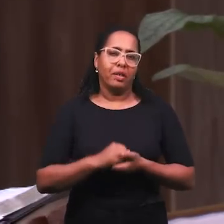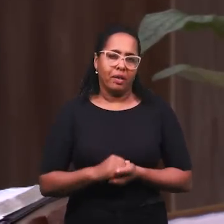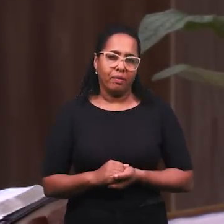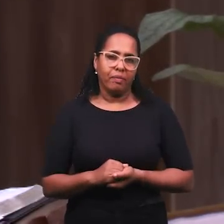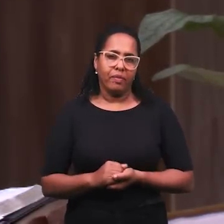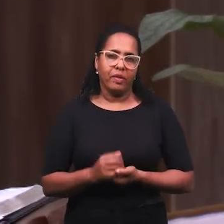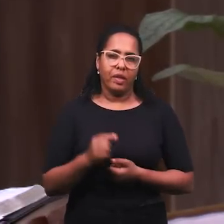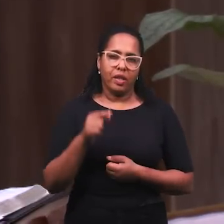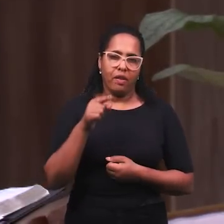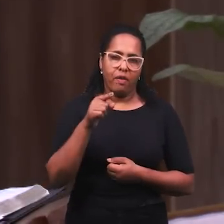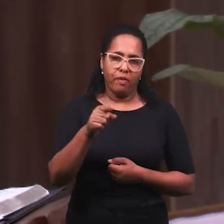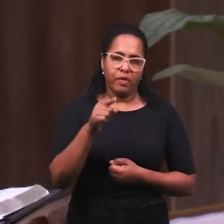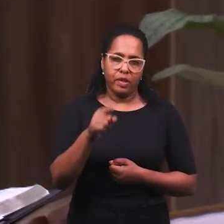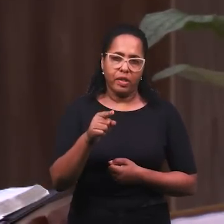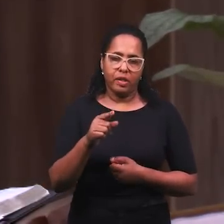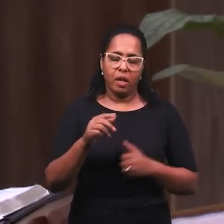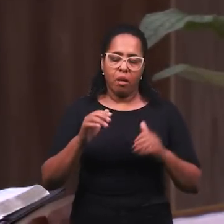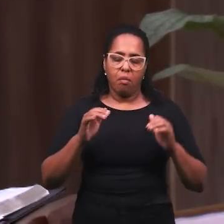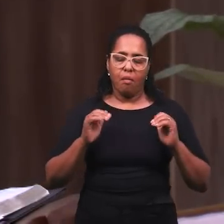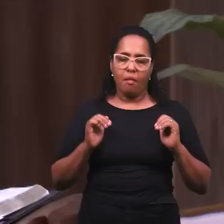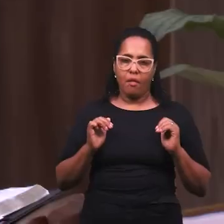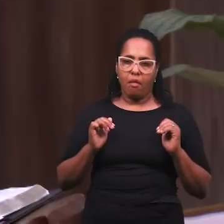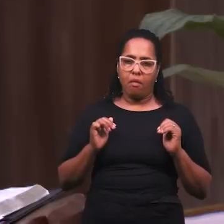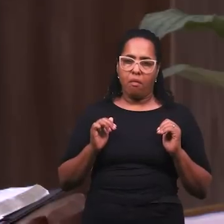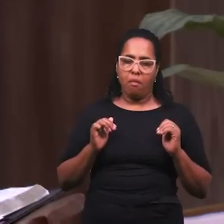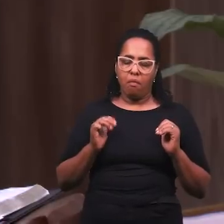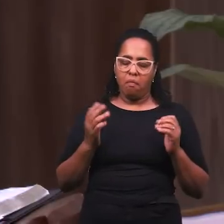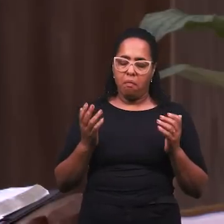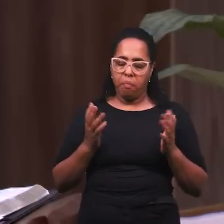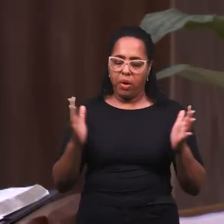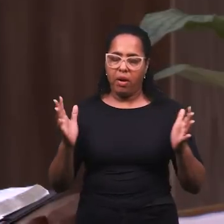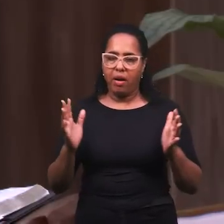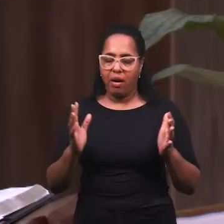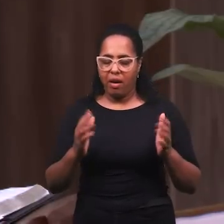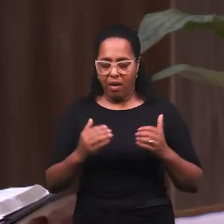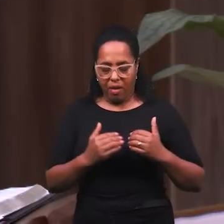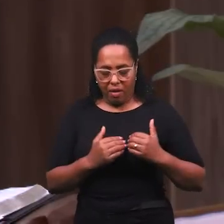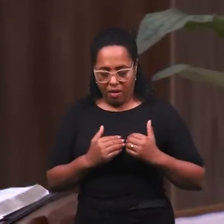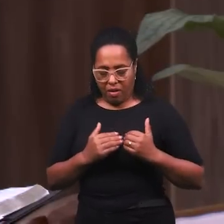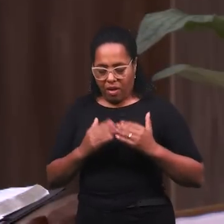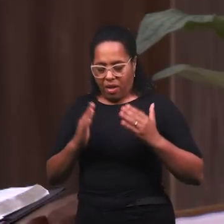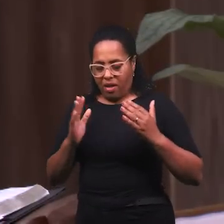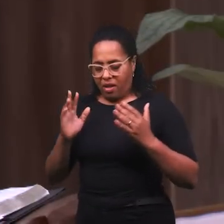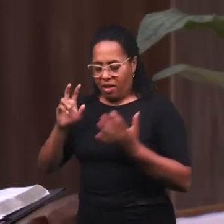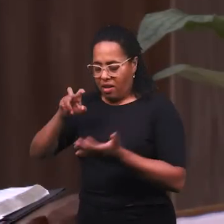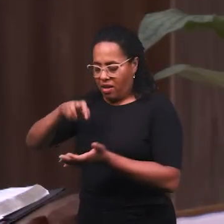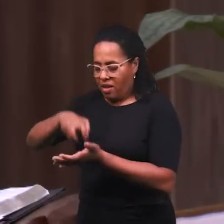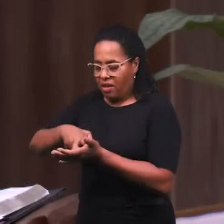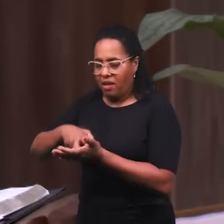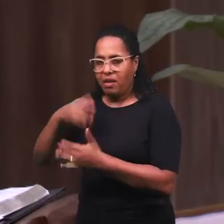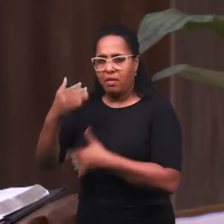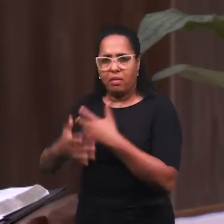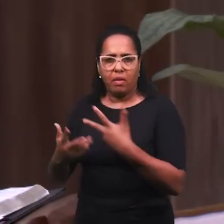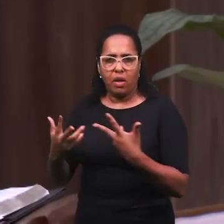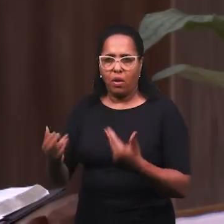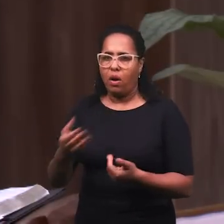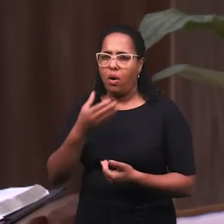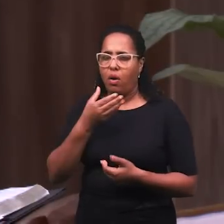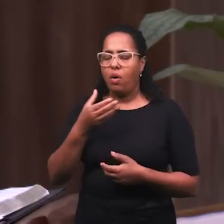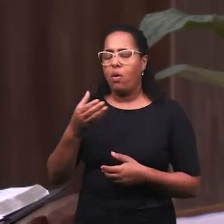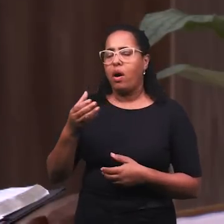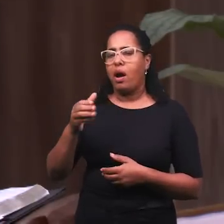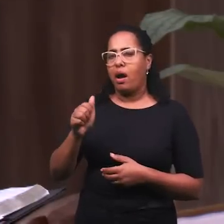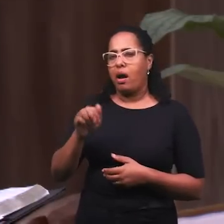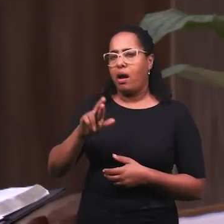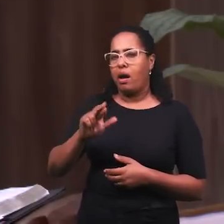sua vida? Você sai da sua eira e se prostra diante do Senhor. Foi o que Araúna